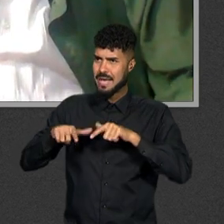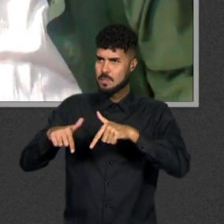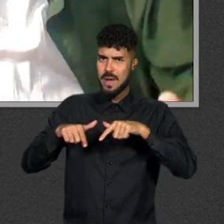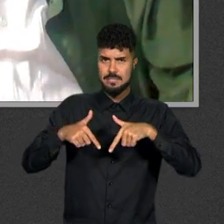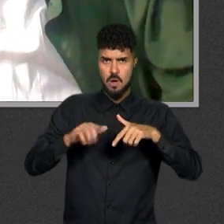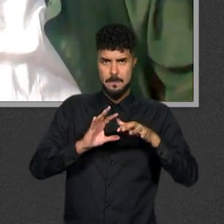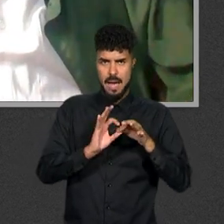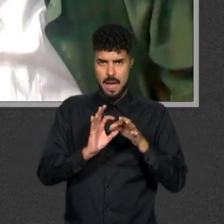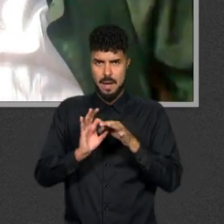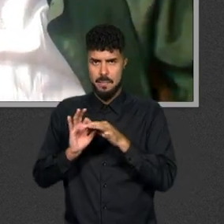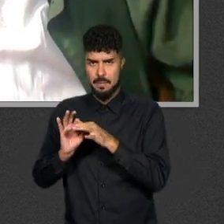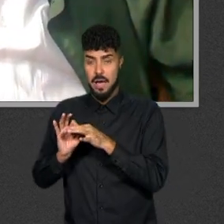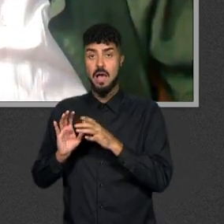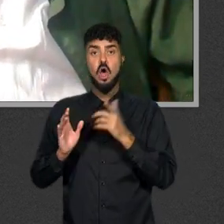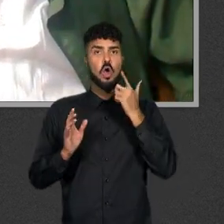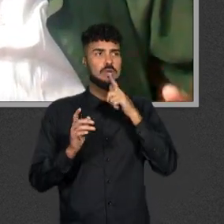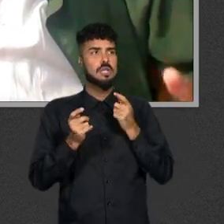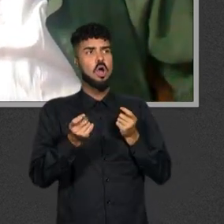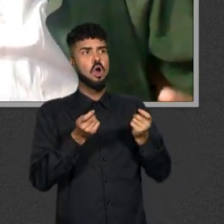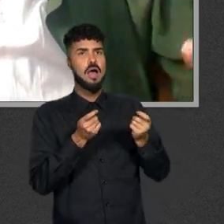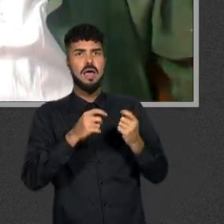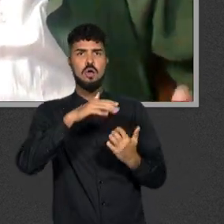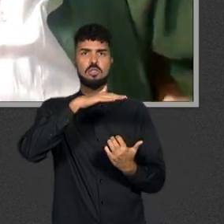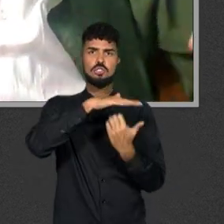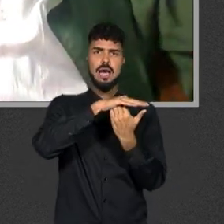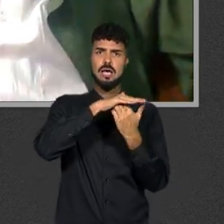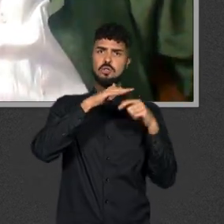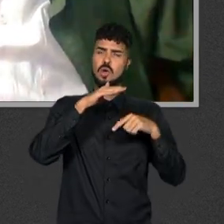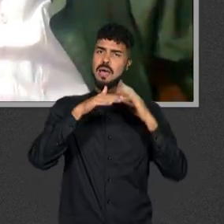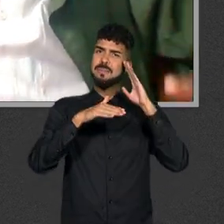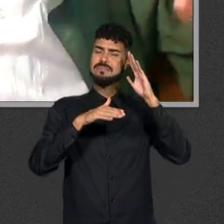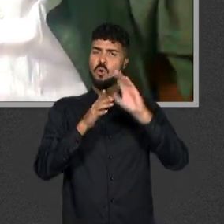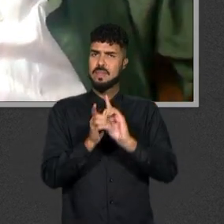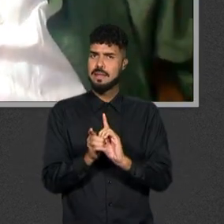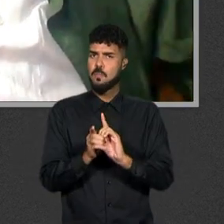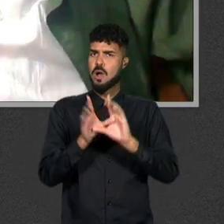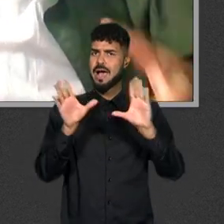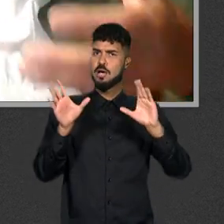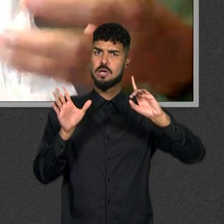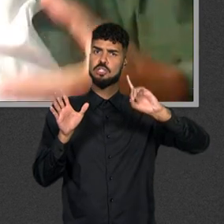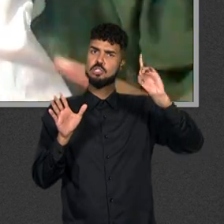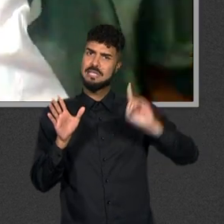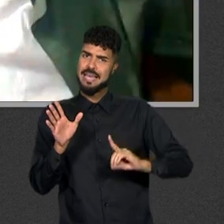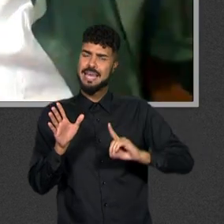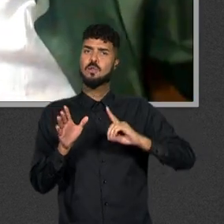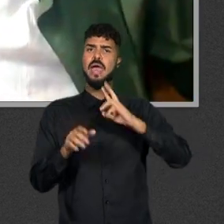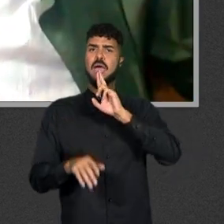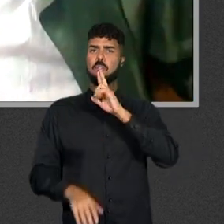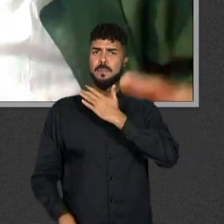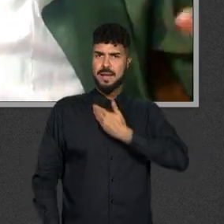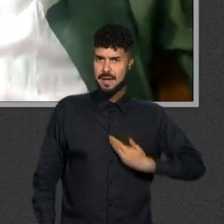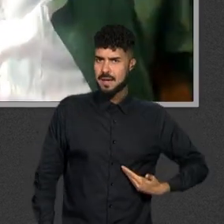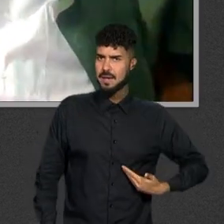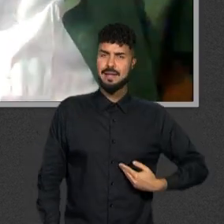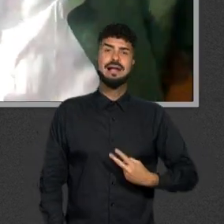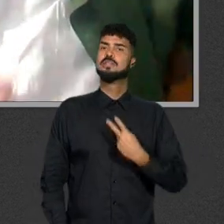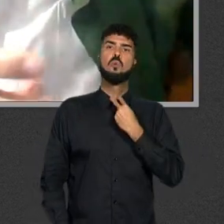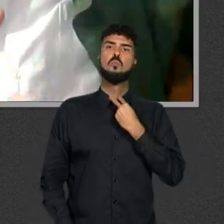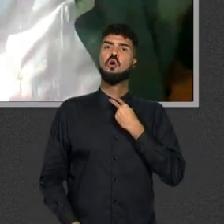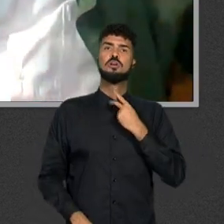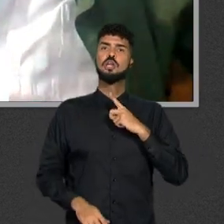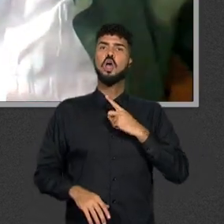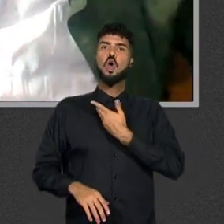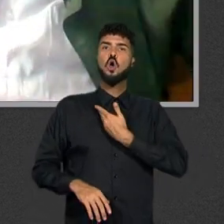ter controle sobre o Estado, que tem que ser Estado democrático de direito republicano, e não propriedade